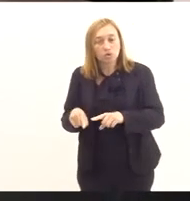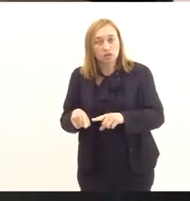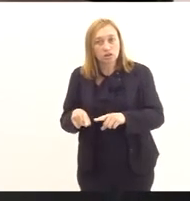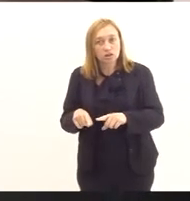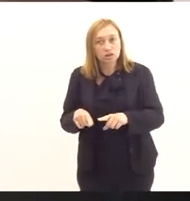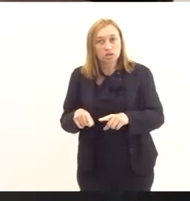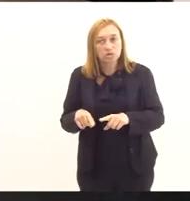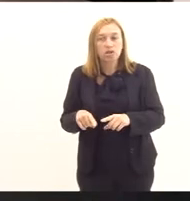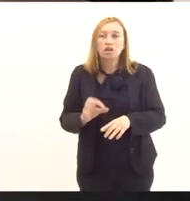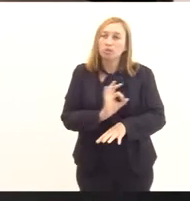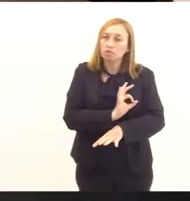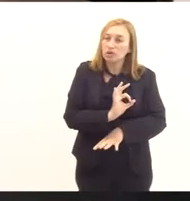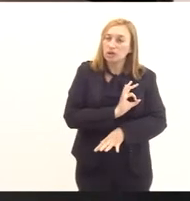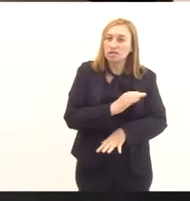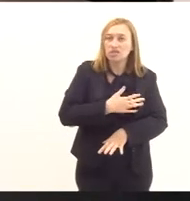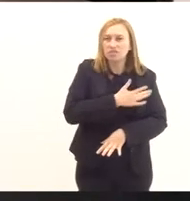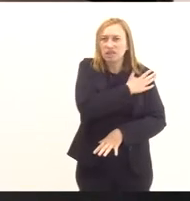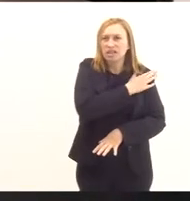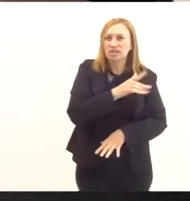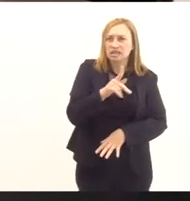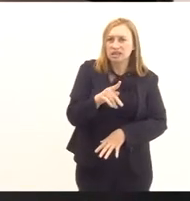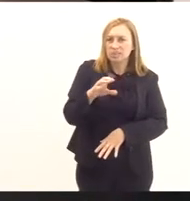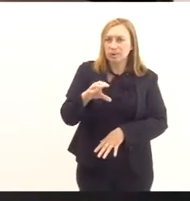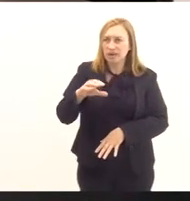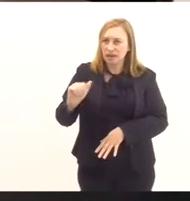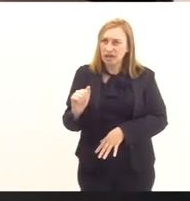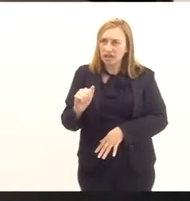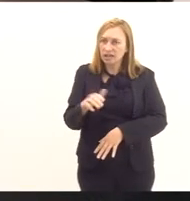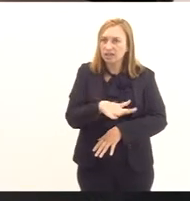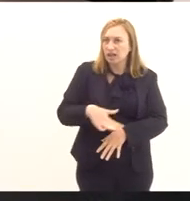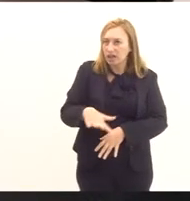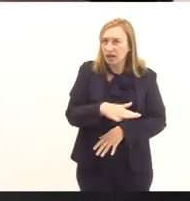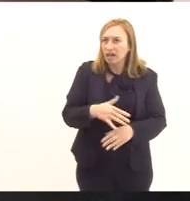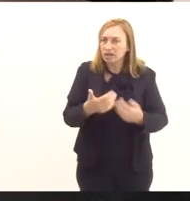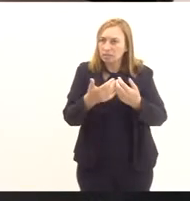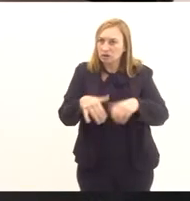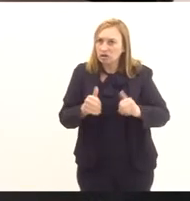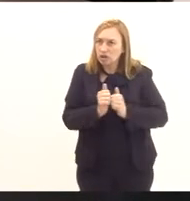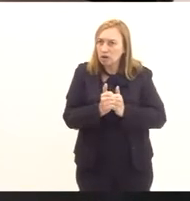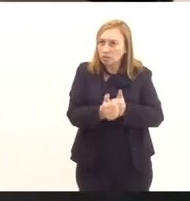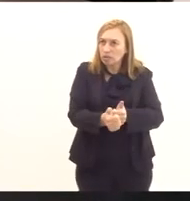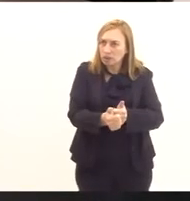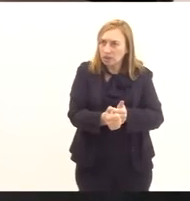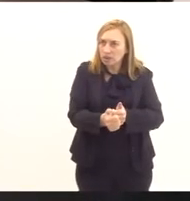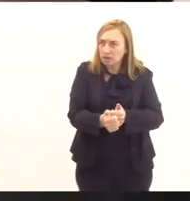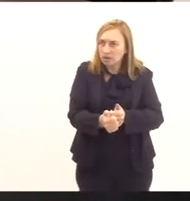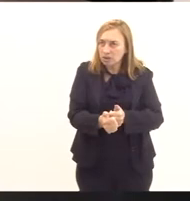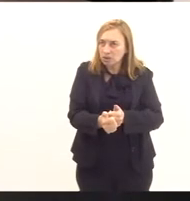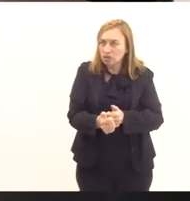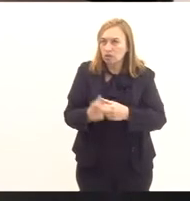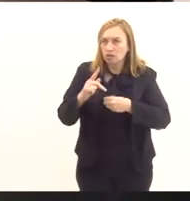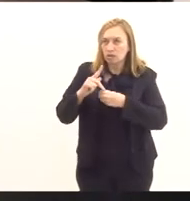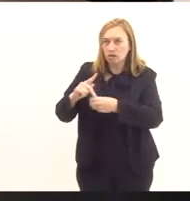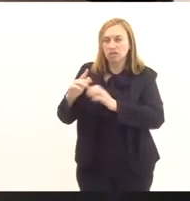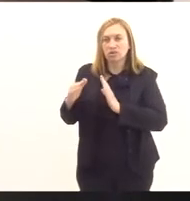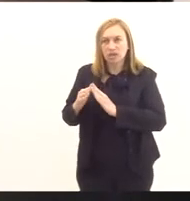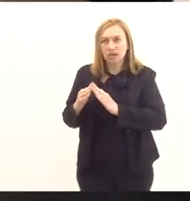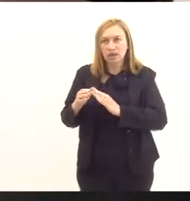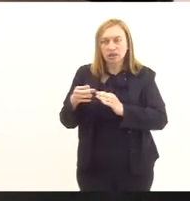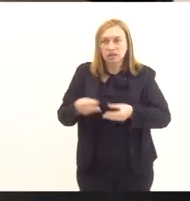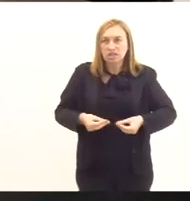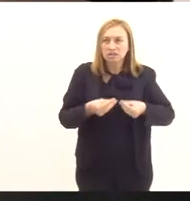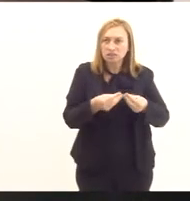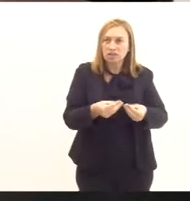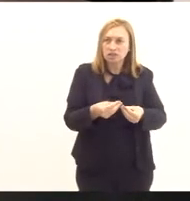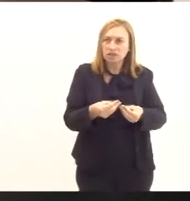modifique também a polícia militar o CPA da área de Petrópolis para que acompanha o servidor da casa ou entregue em